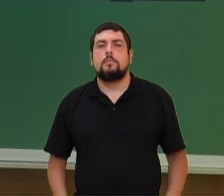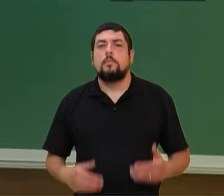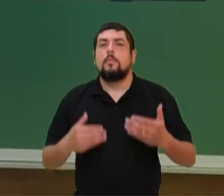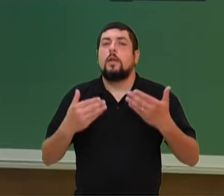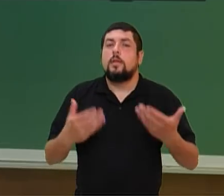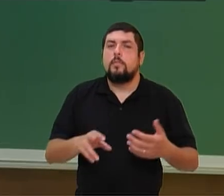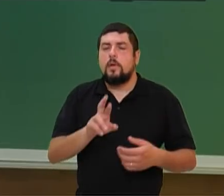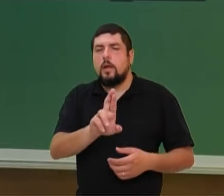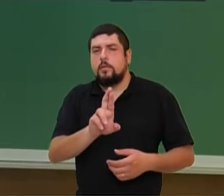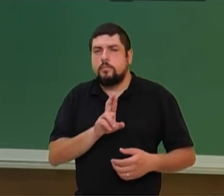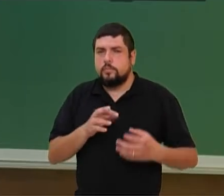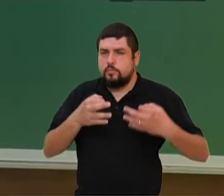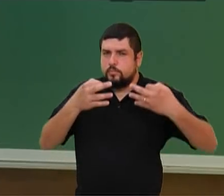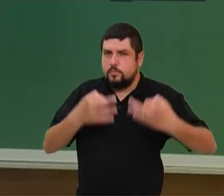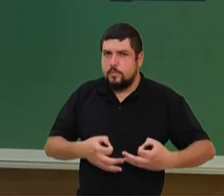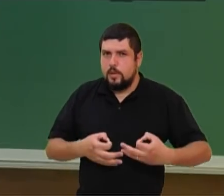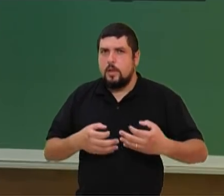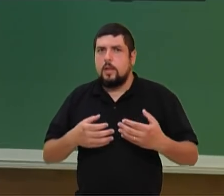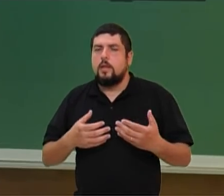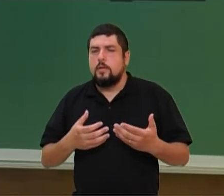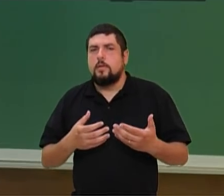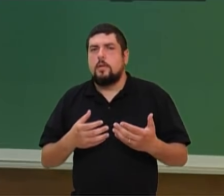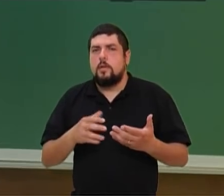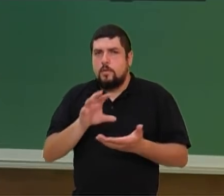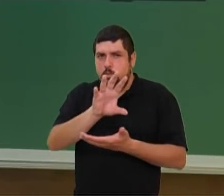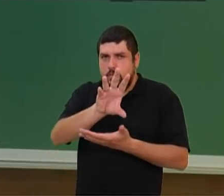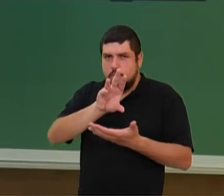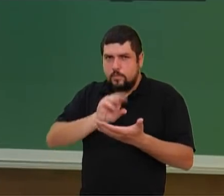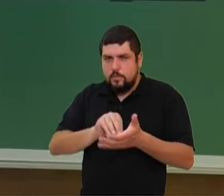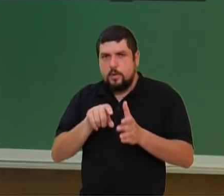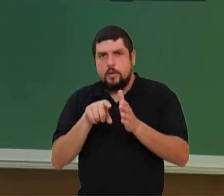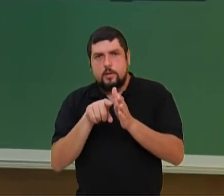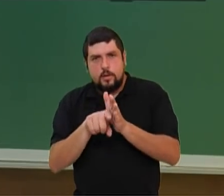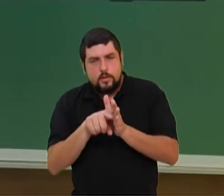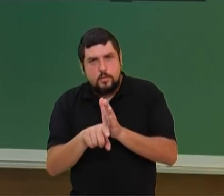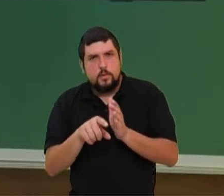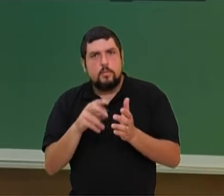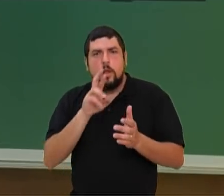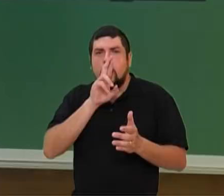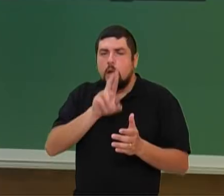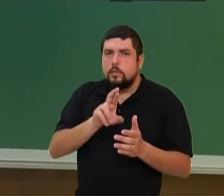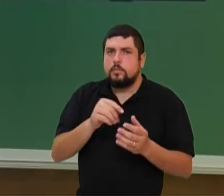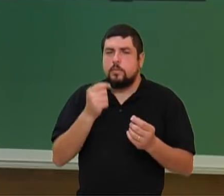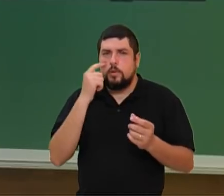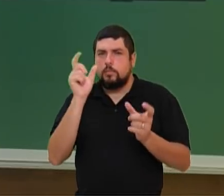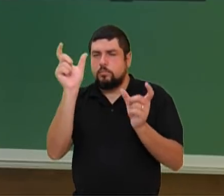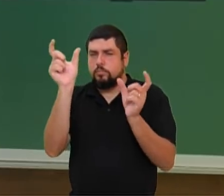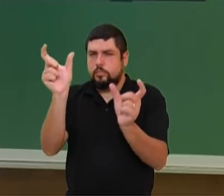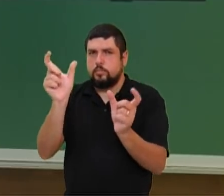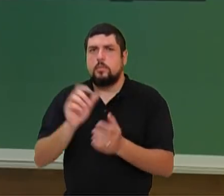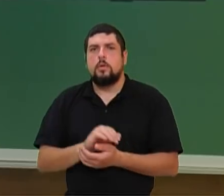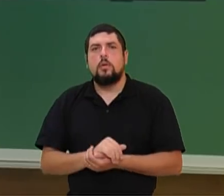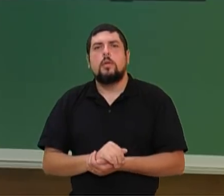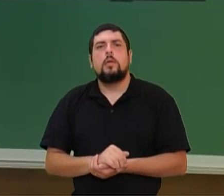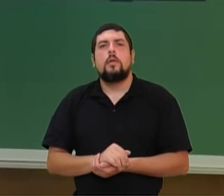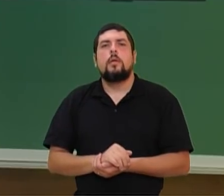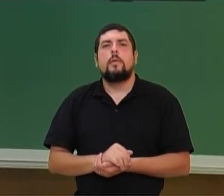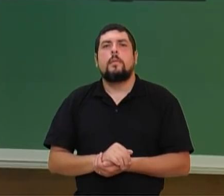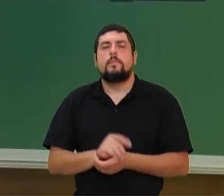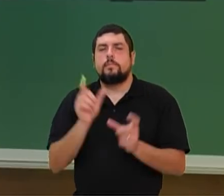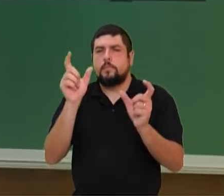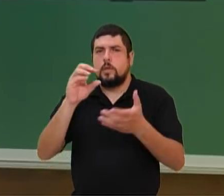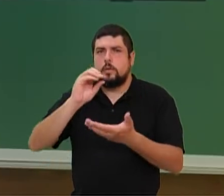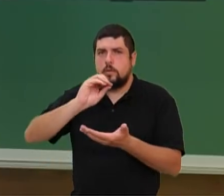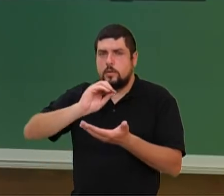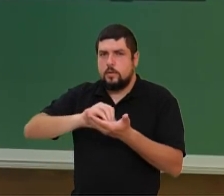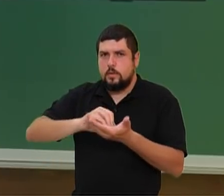Então, pessoal, vocês responderam a questão no caderno, fizeram certinho lá, copiaram as questões e a resposta? Vamos lá, então. Complete a frase. O conceito